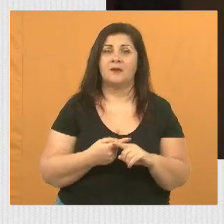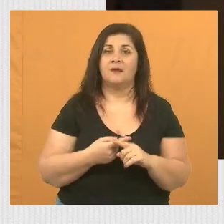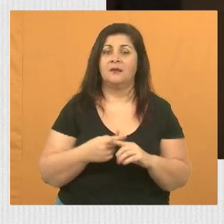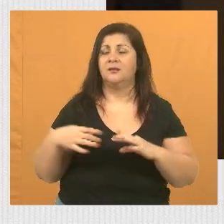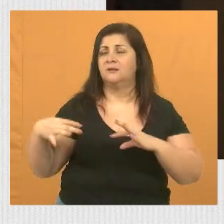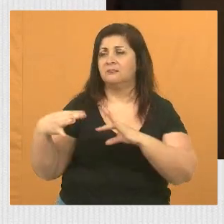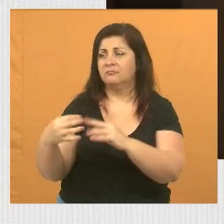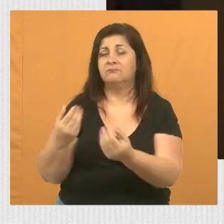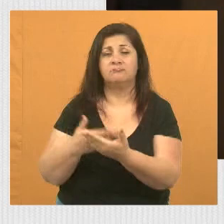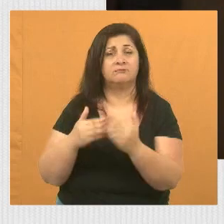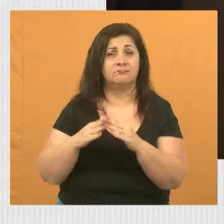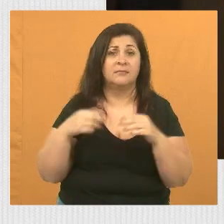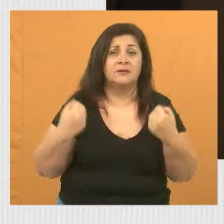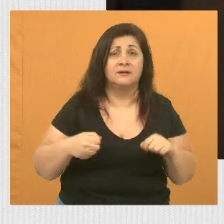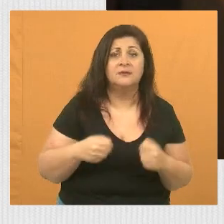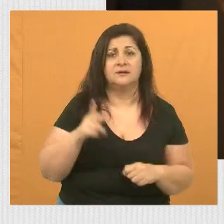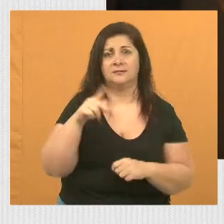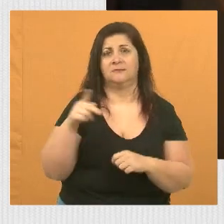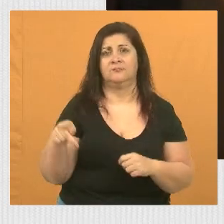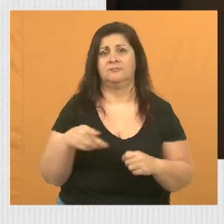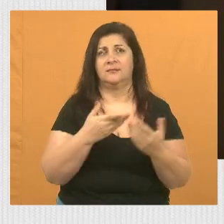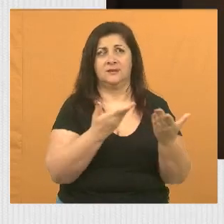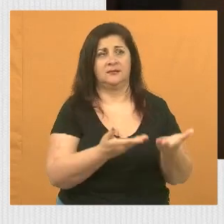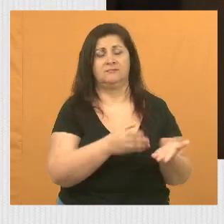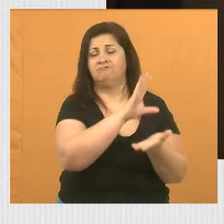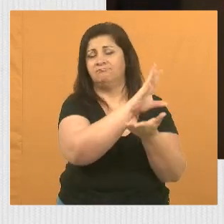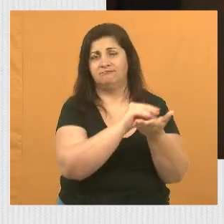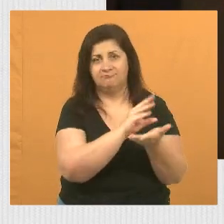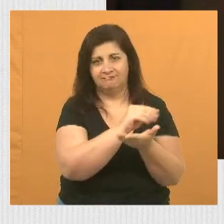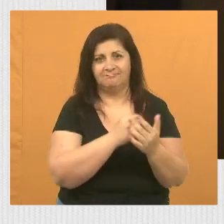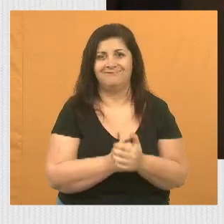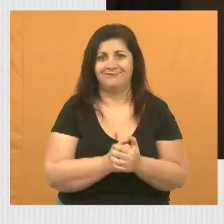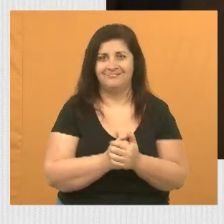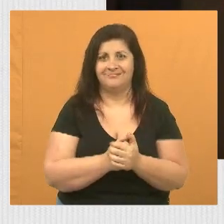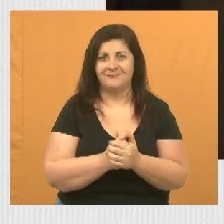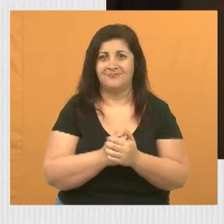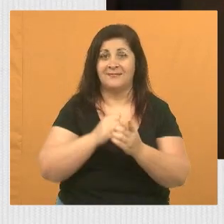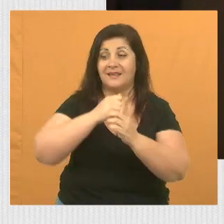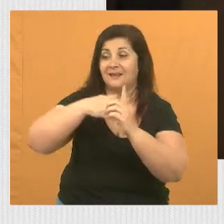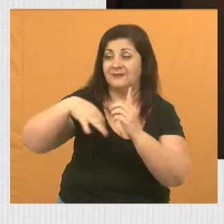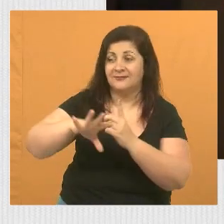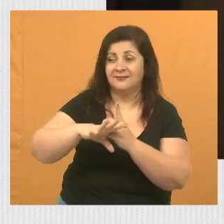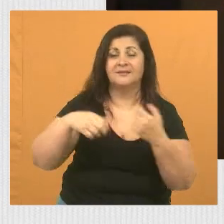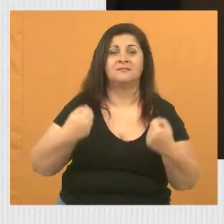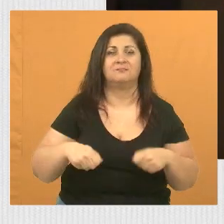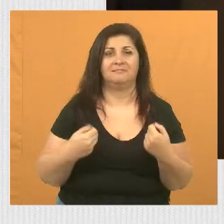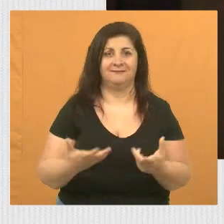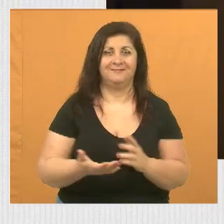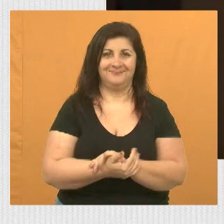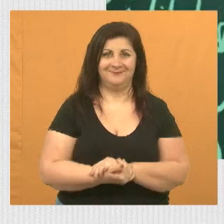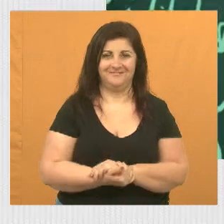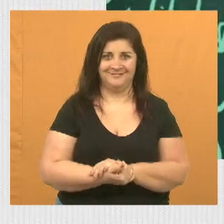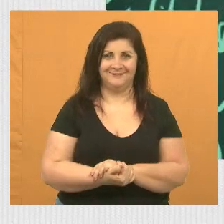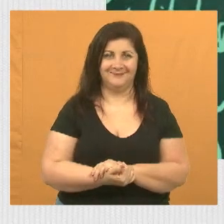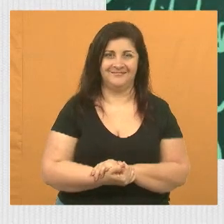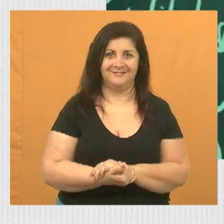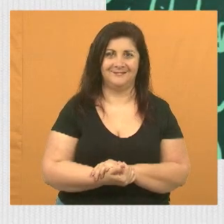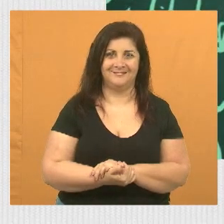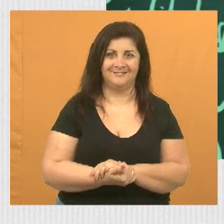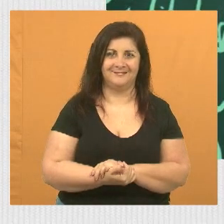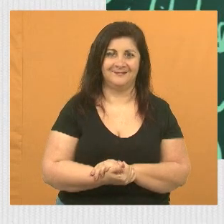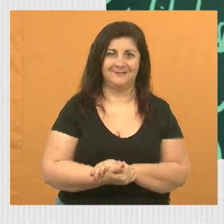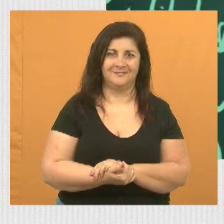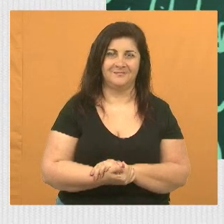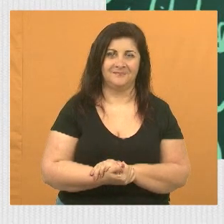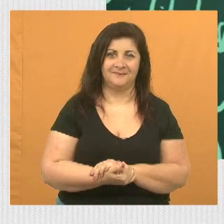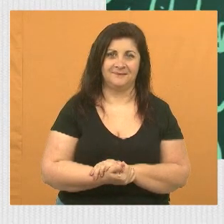escolas precisam de professores assim, né? A sociedade precisa de pessoas assim como a Rosiane.